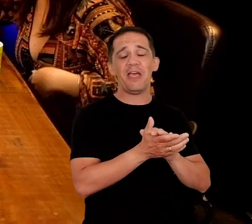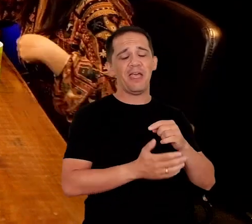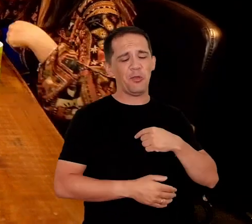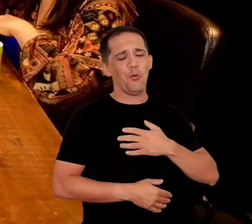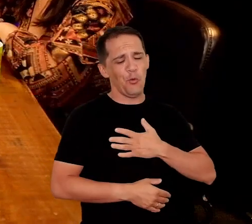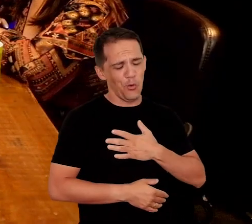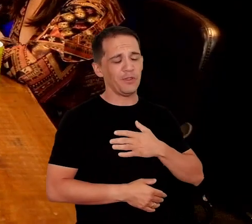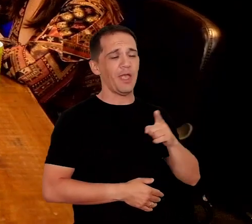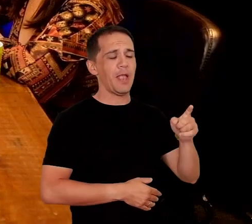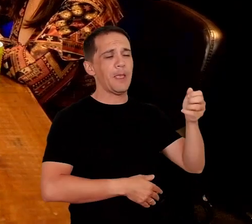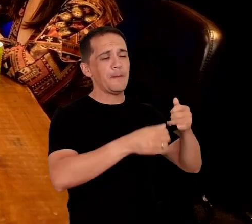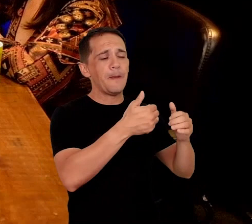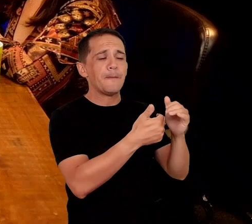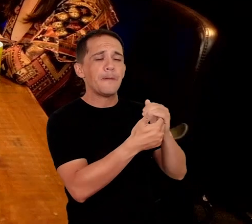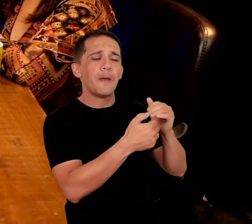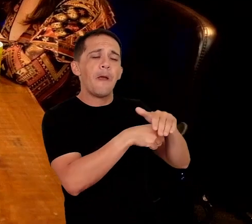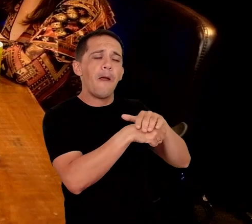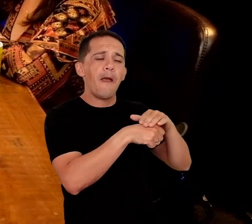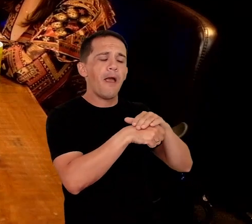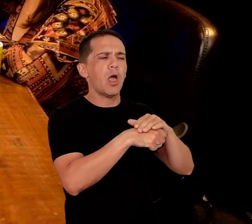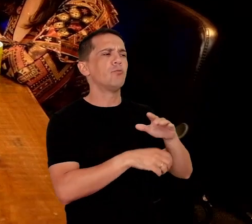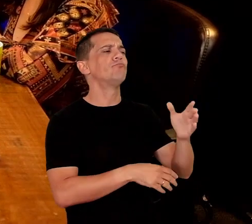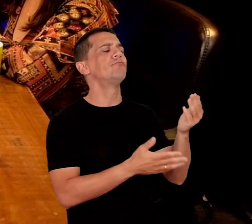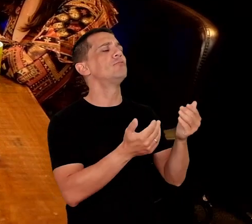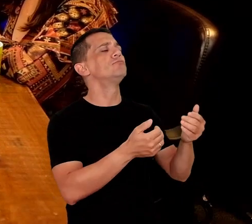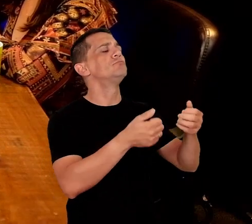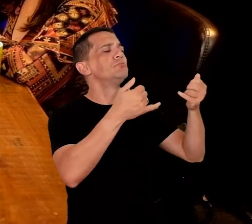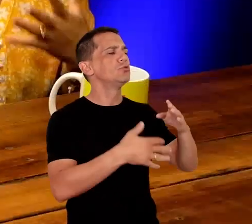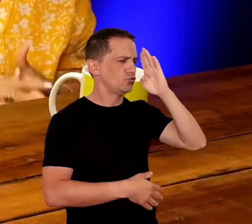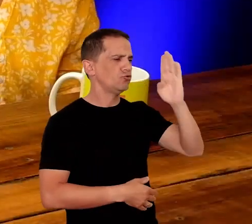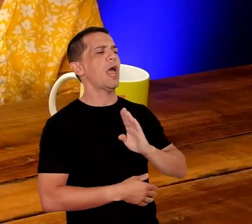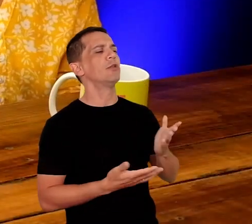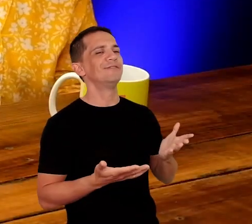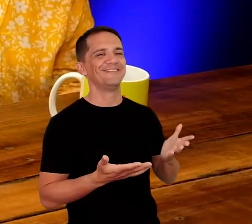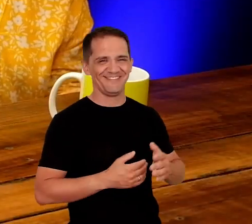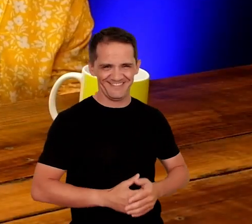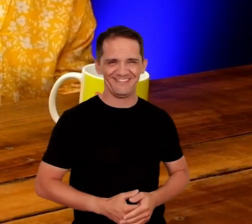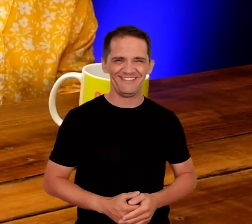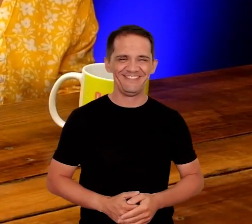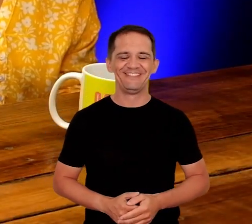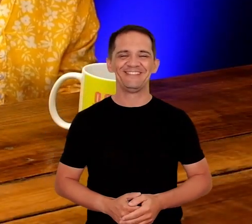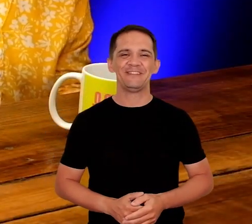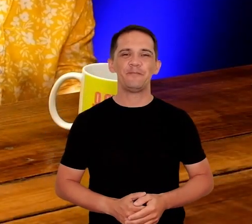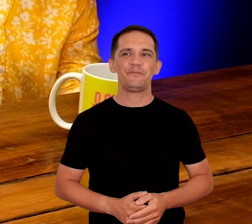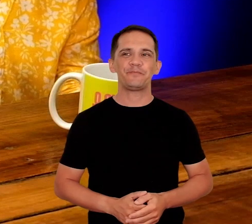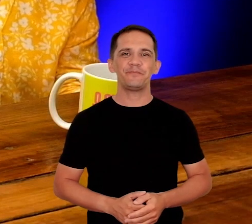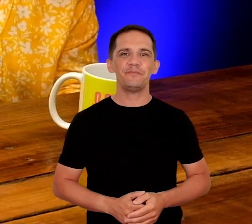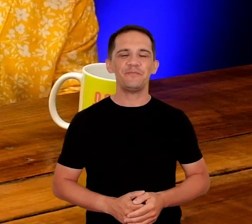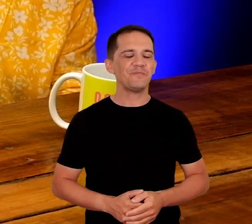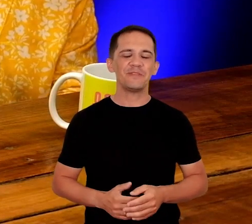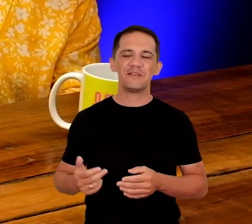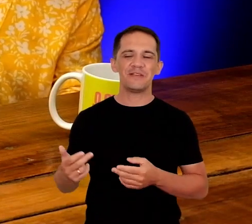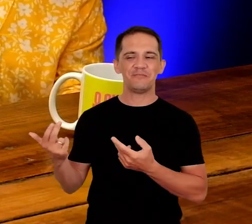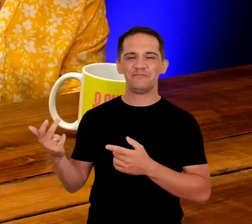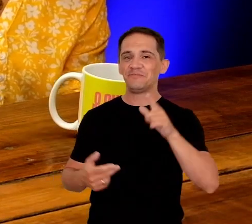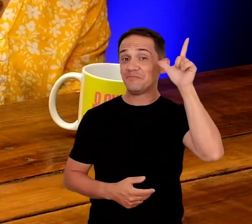Aham. Quando ele vai mostrar alguma coisa assim, até no próprio trabalho, né? Quando a gente tá gravando algum vídeo, daí ele vai falar, olha só, senta aqui que eu quero